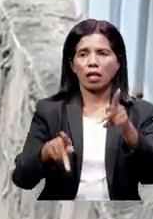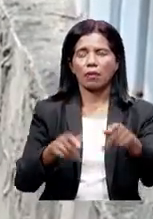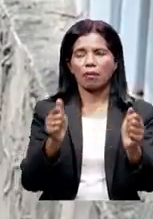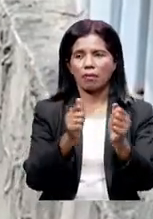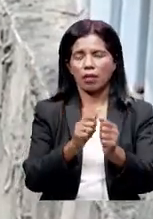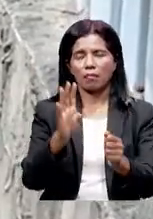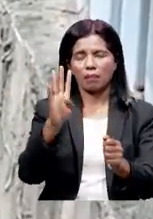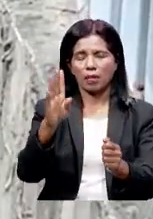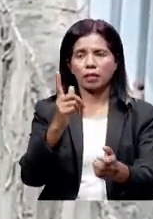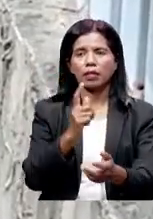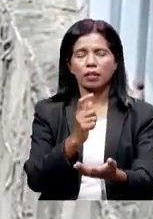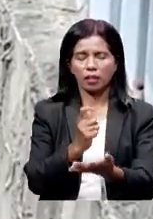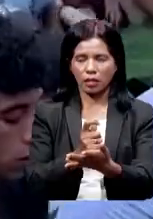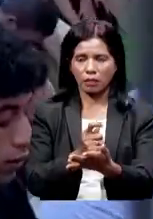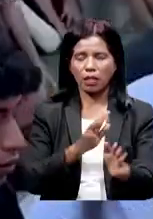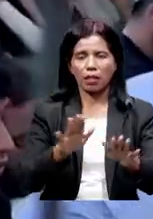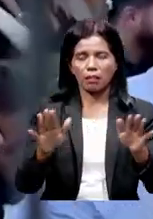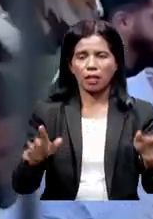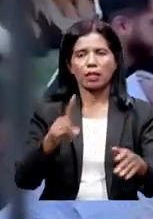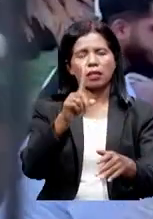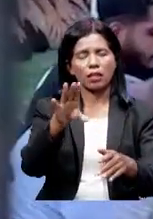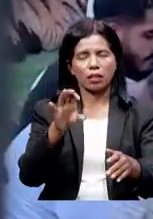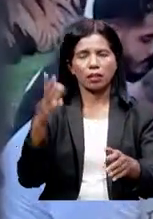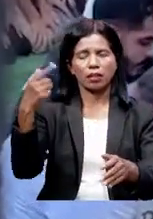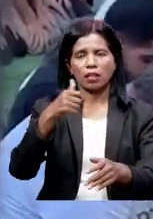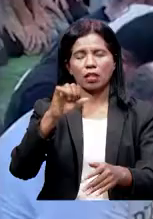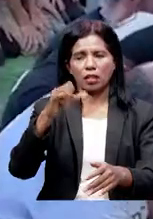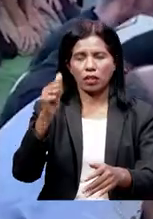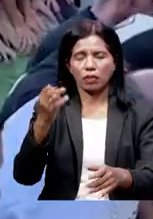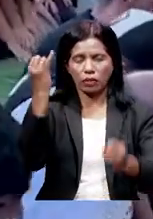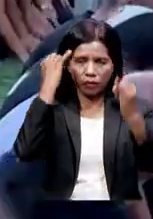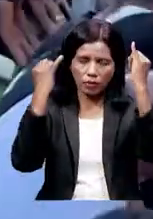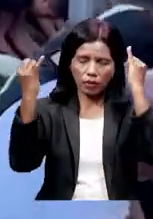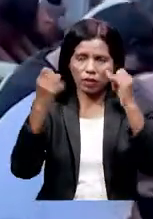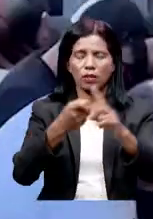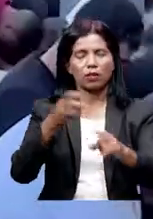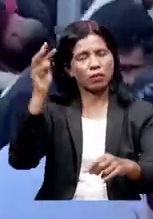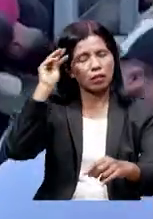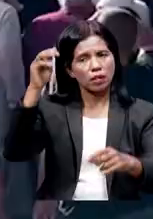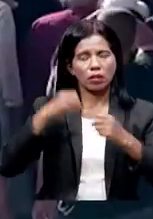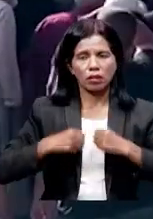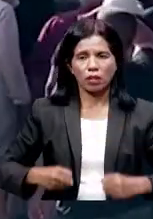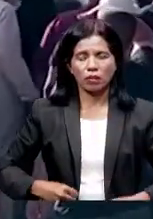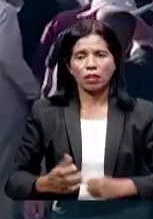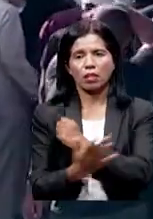resin, inclui labare kik atus pa atus ia Gaza, tuir informasaun husi Ministeru da Saúde Palestina.